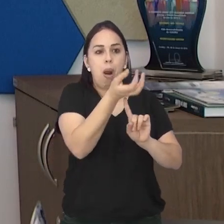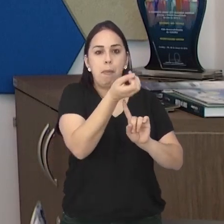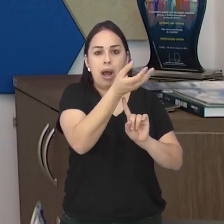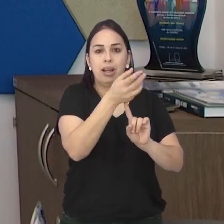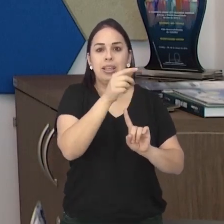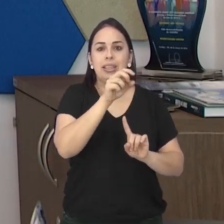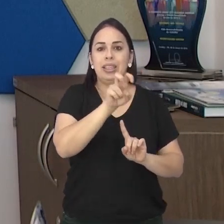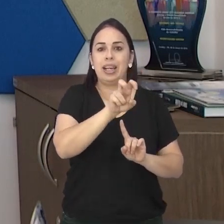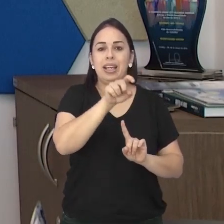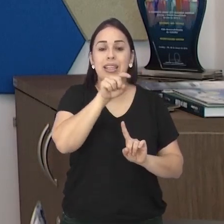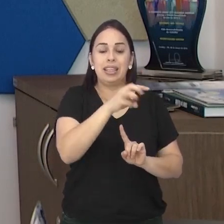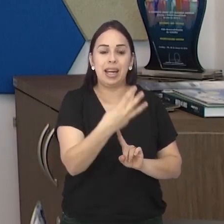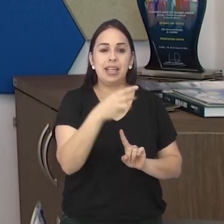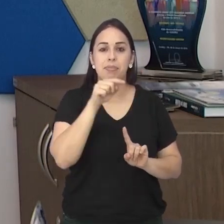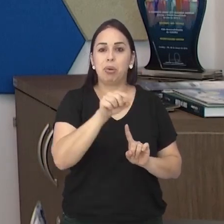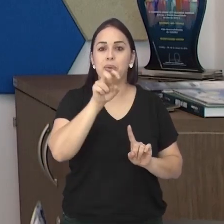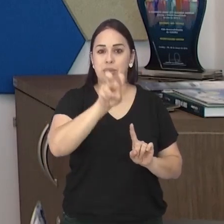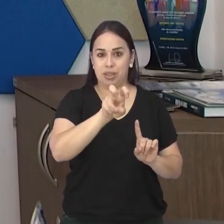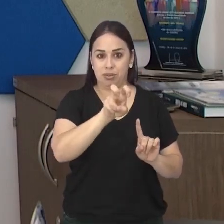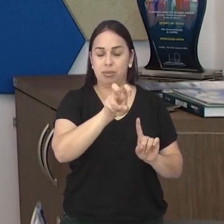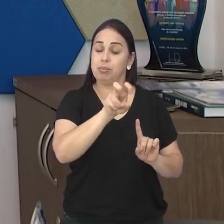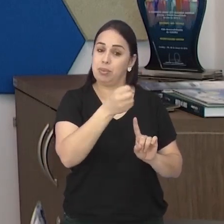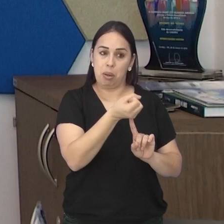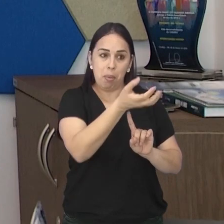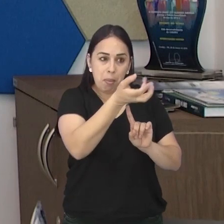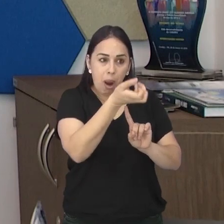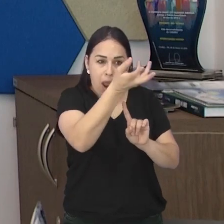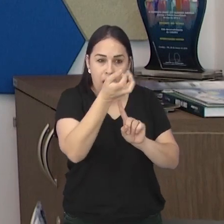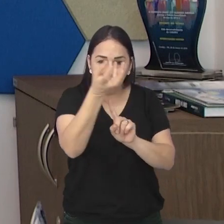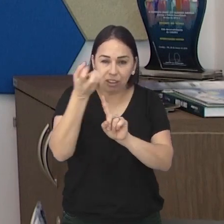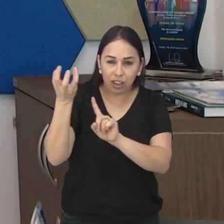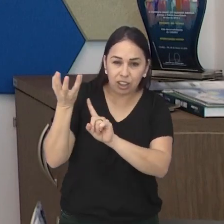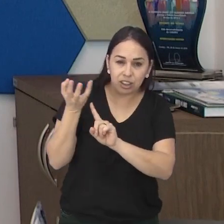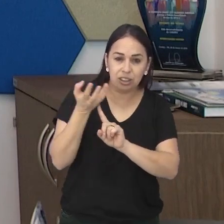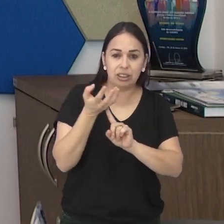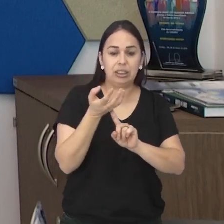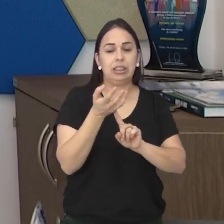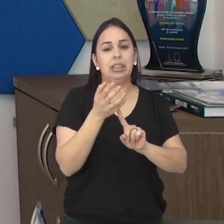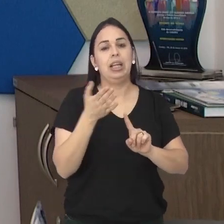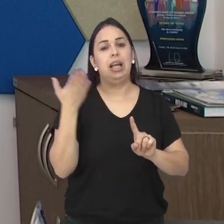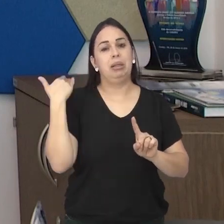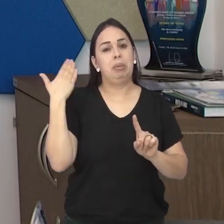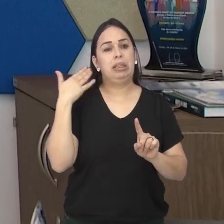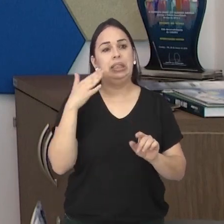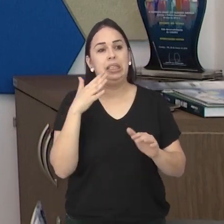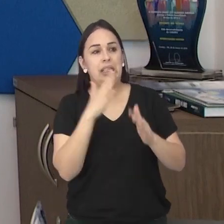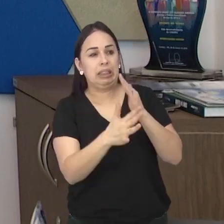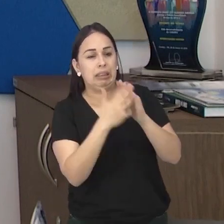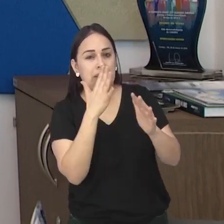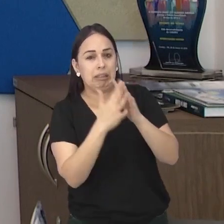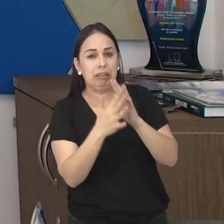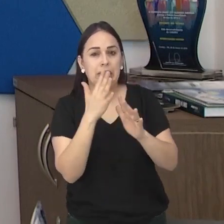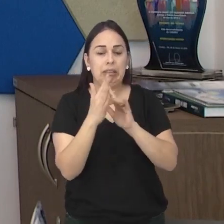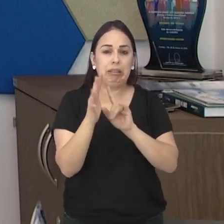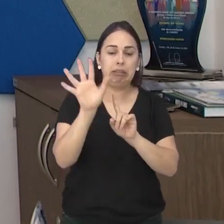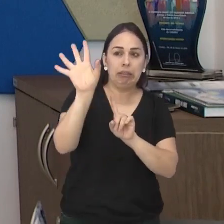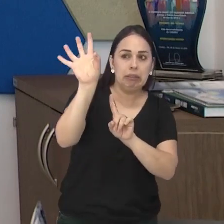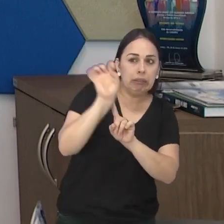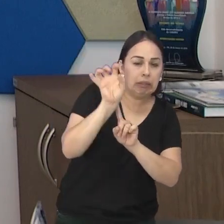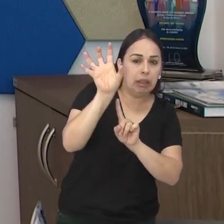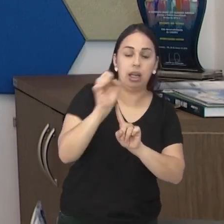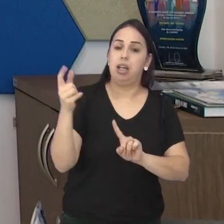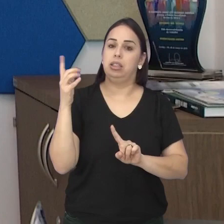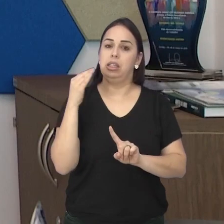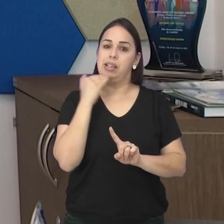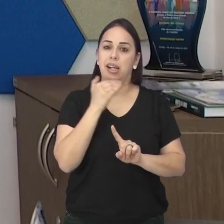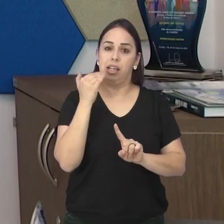sinal 3.5 GHz livre. Então, esse sinal ainda estava dando interferências em antenas